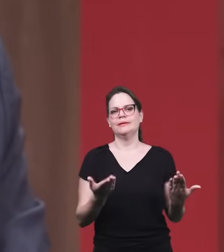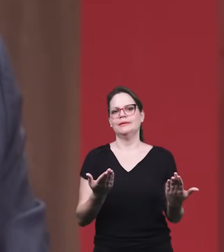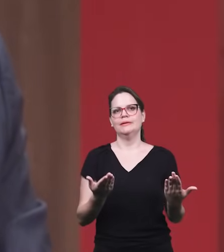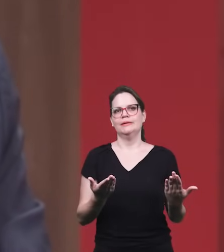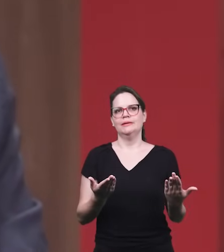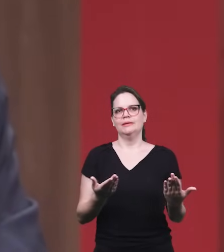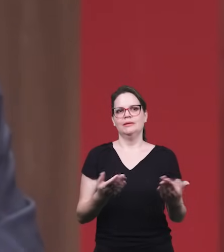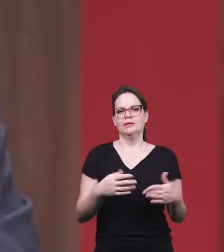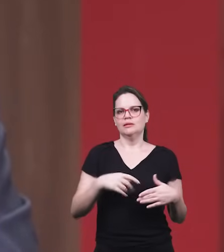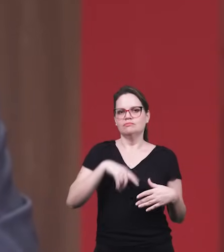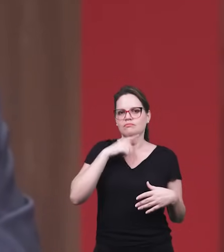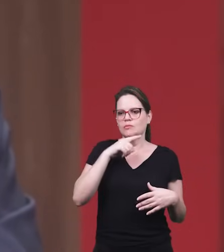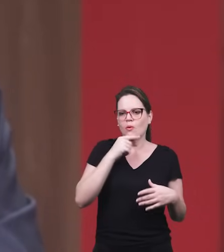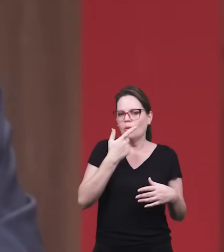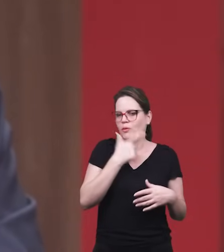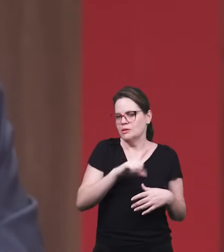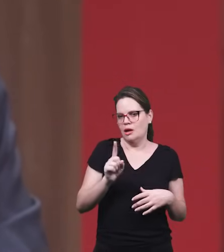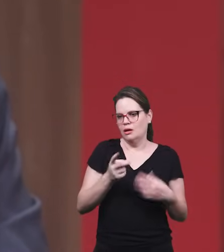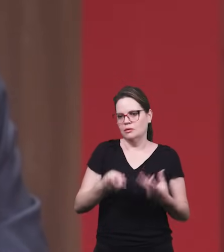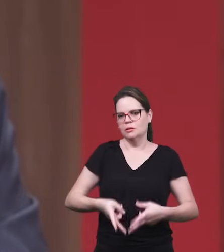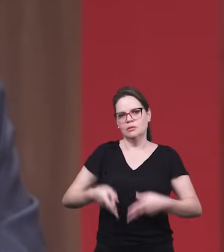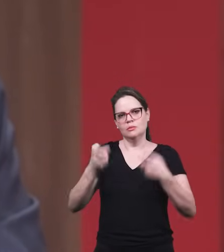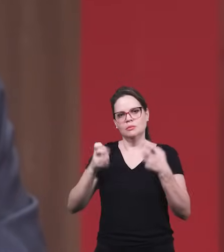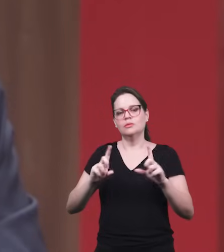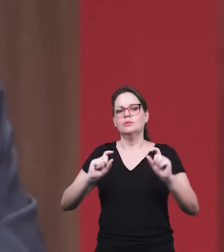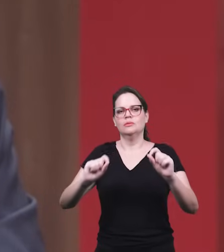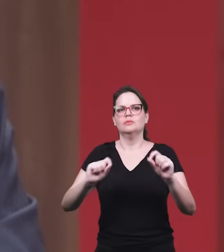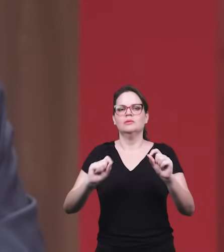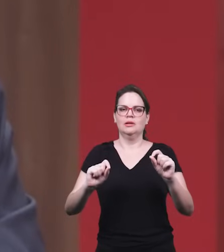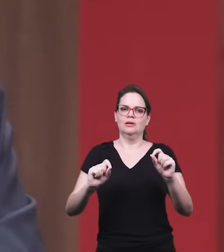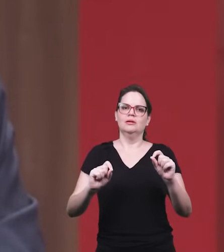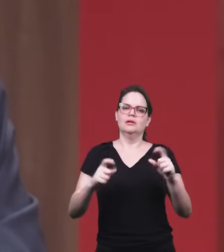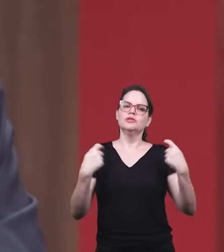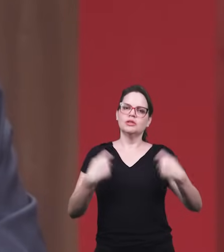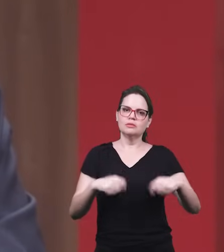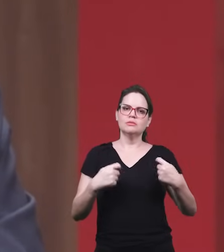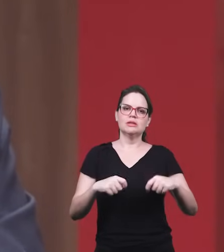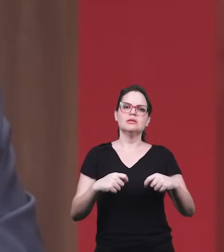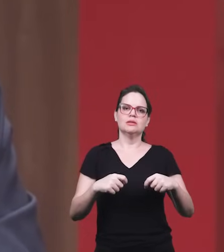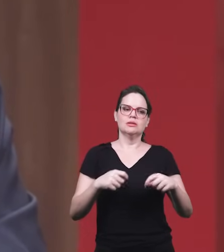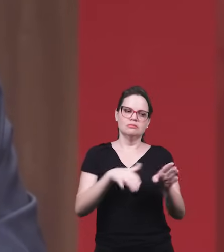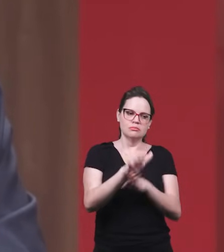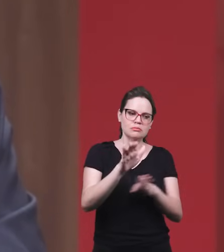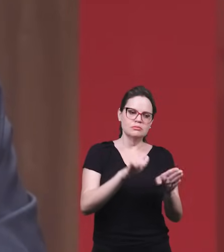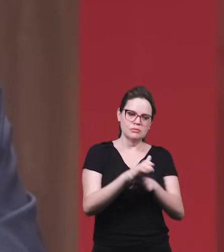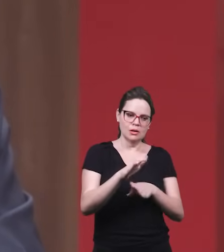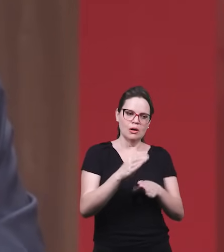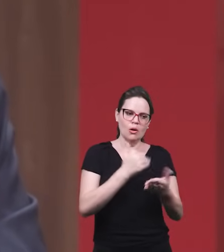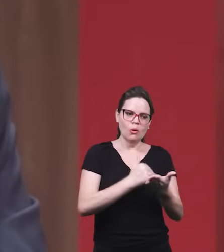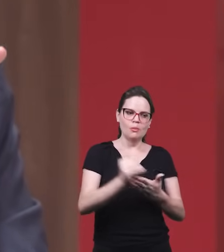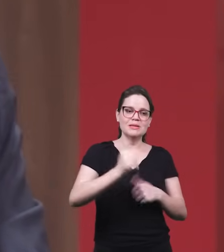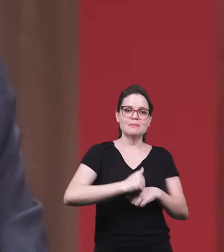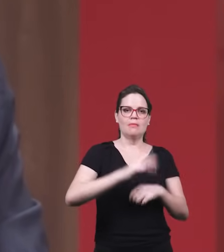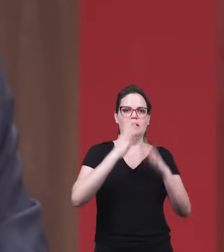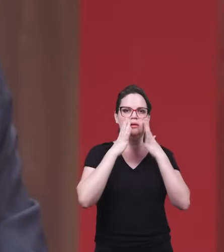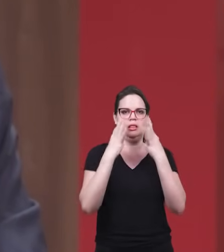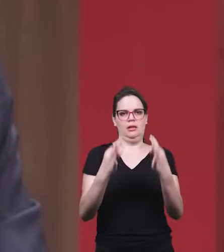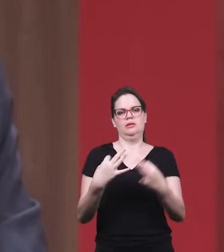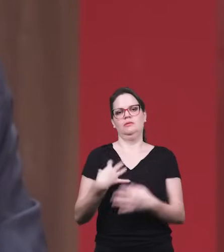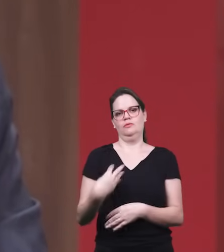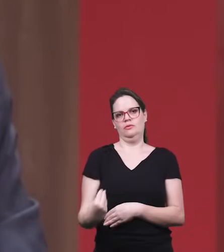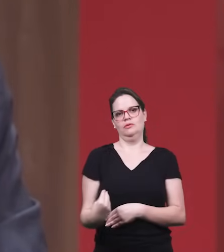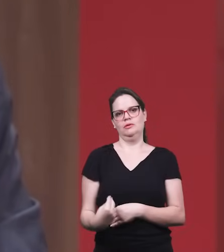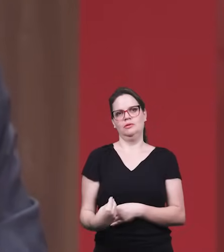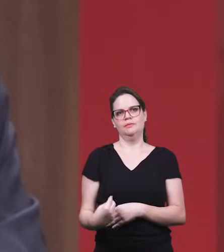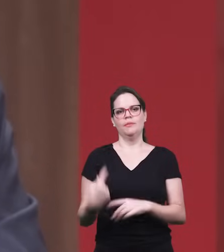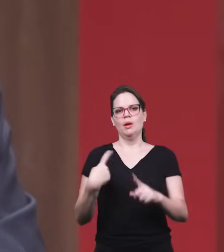dificuldade no tempo de ver isso, é um motivo de atenção, porque isso que o senhor falou, do que